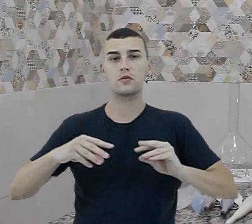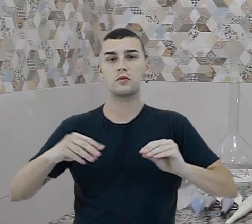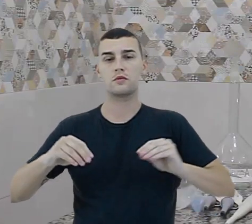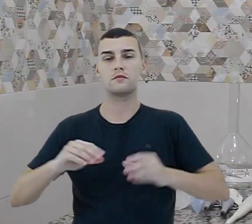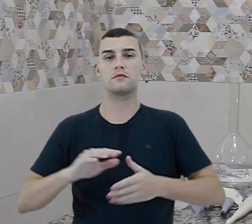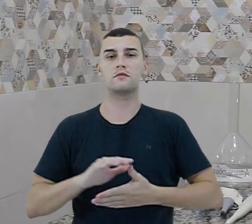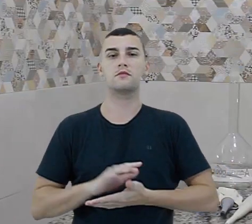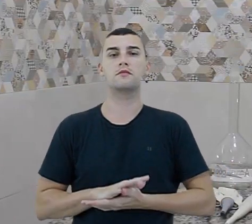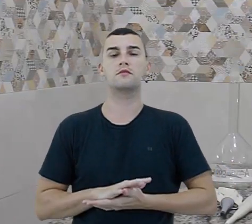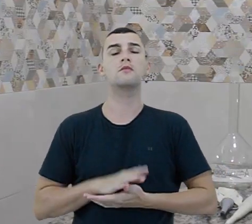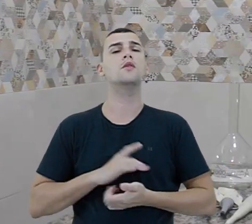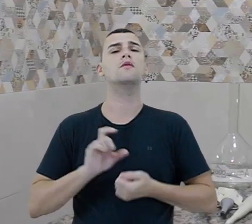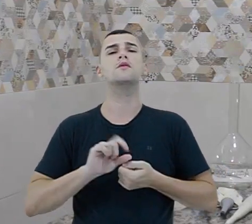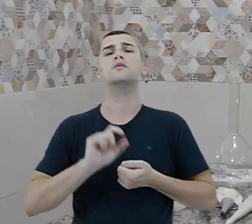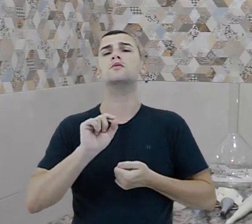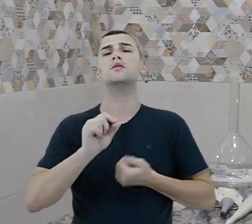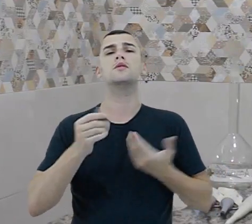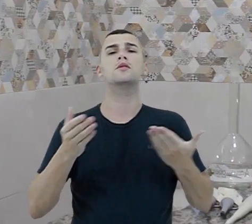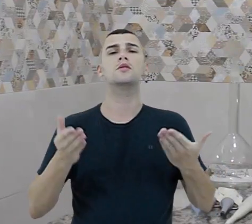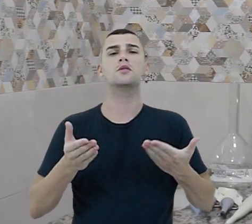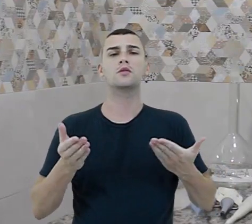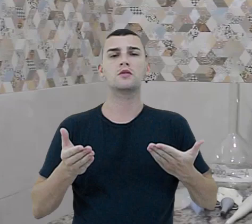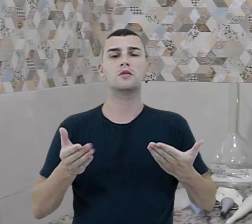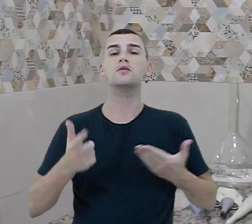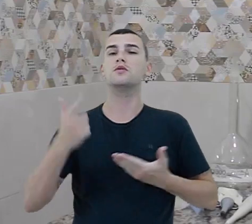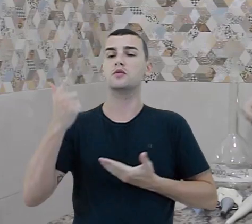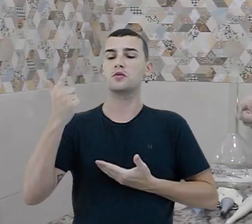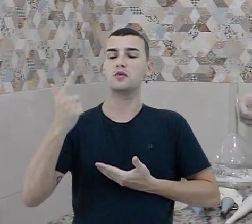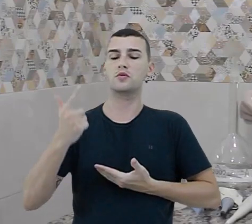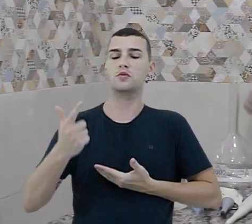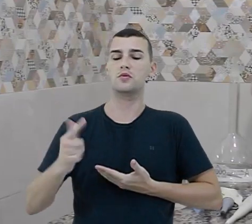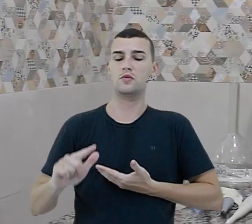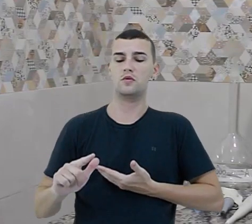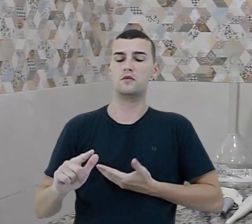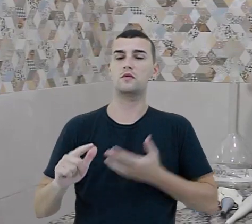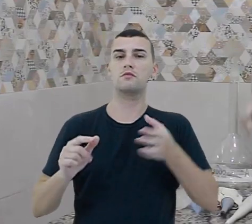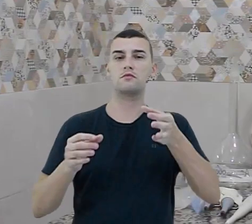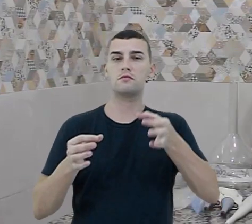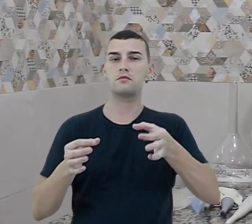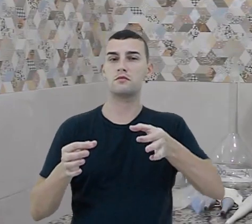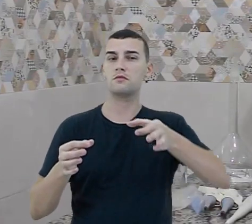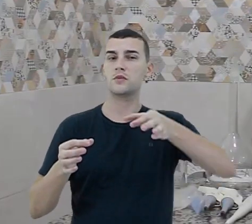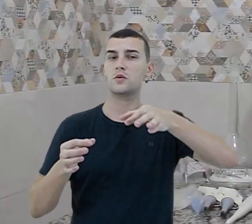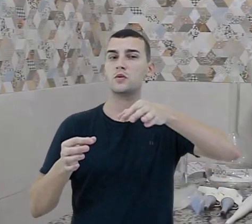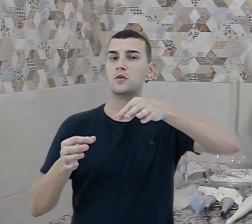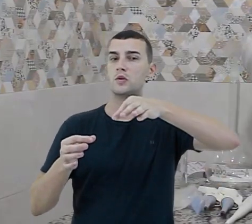homogeneizando. E agora o que eu faço? Volto a preencher